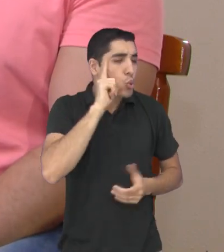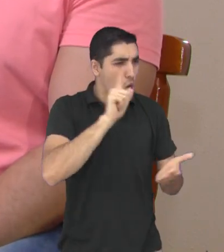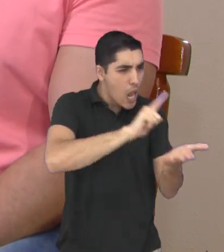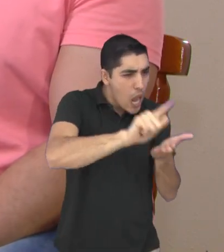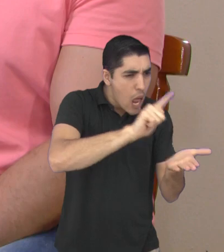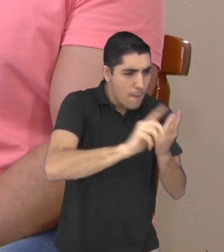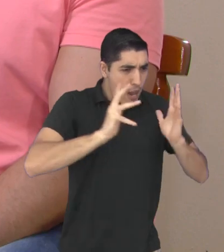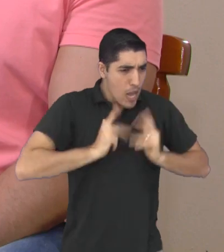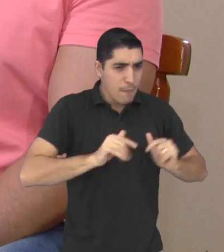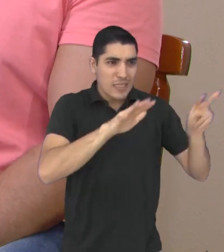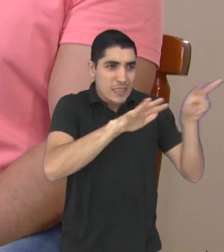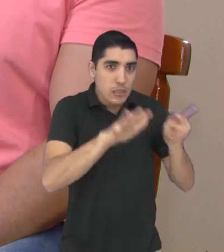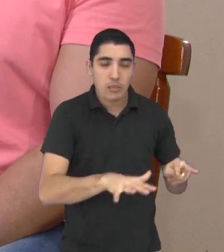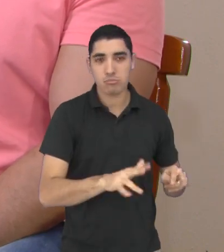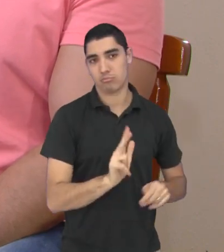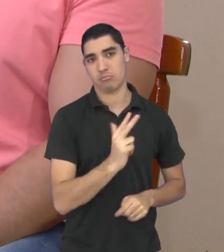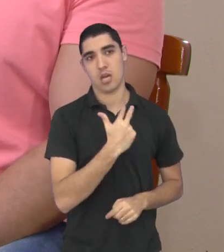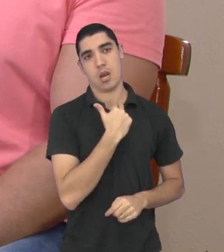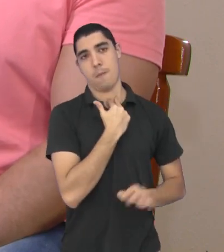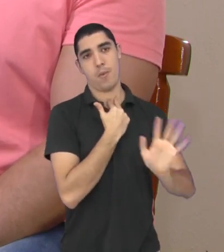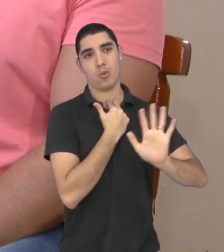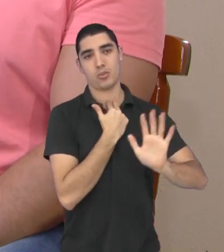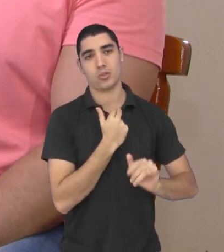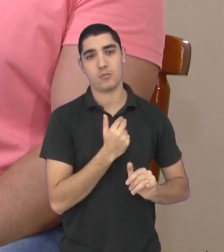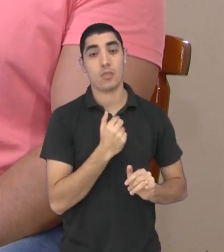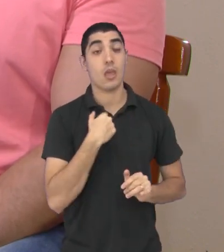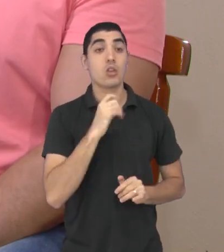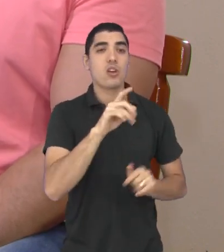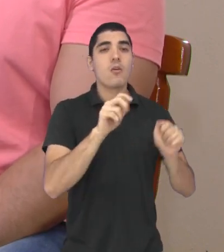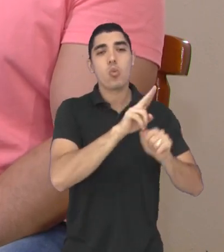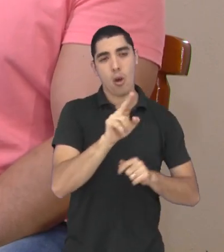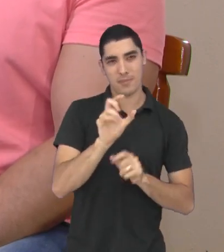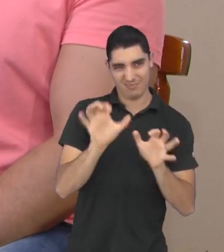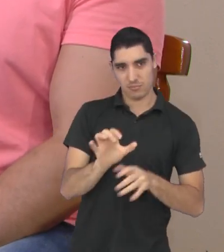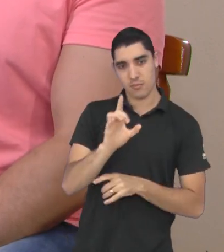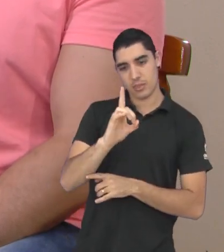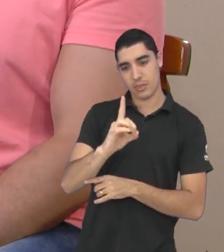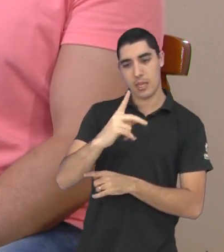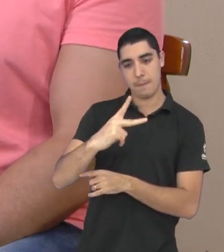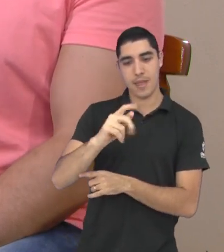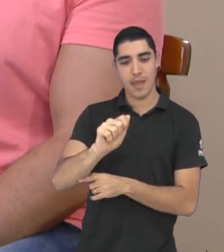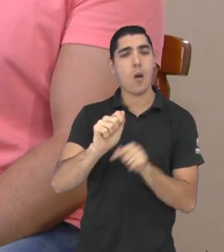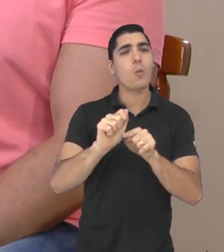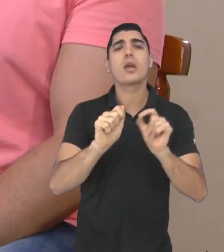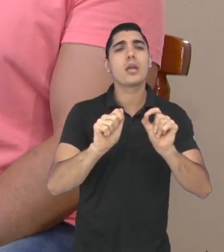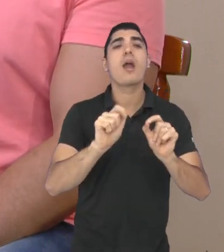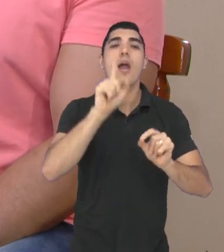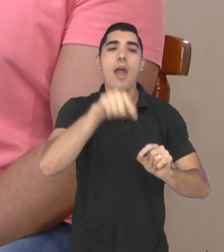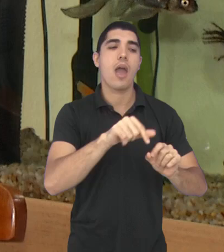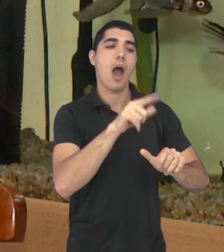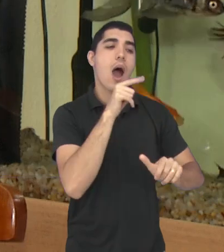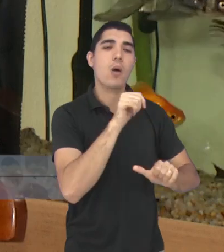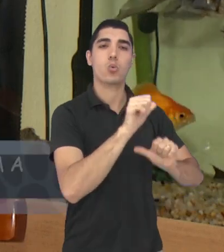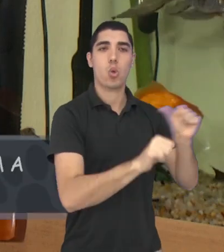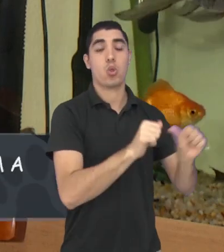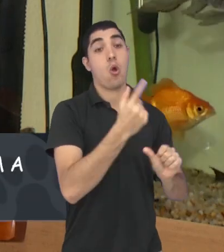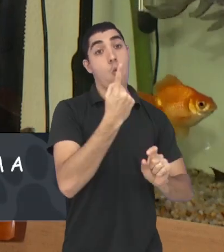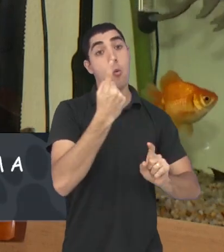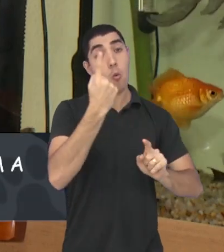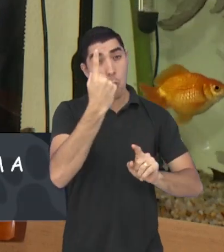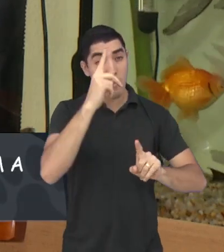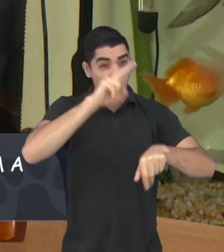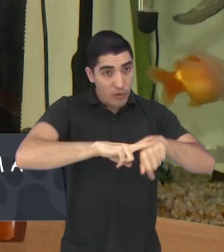todos os dias, ou toda semana, não pode. Eu faço uma única DPA que a gente chama, que é troca parcial de água, né? Uma vez